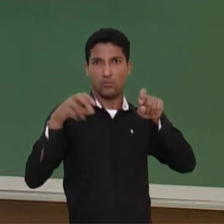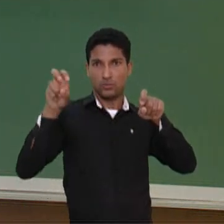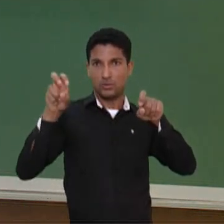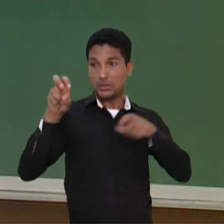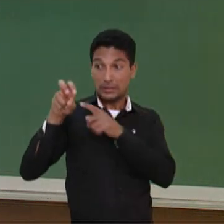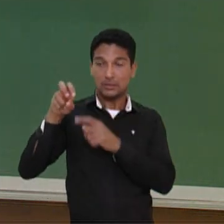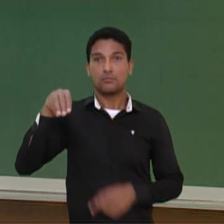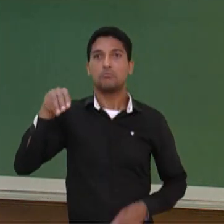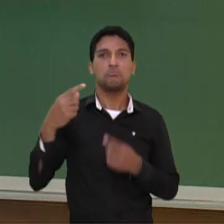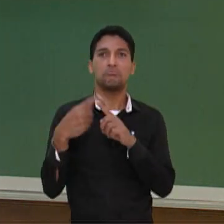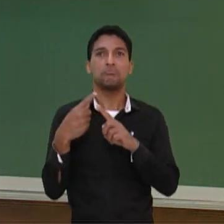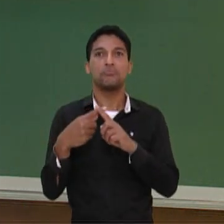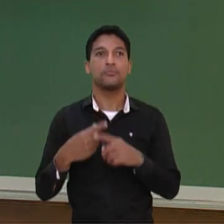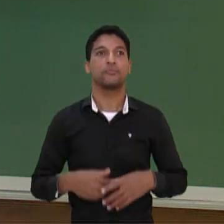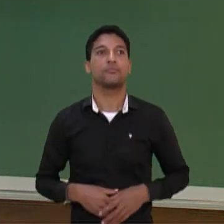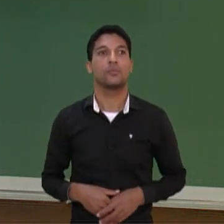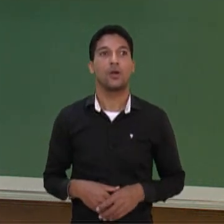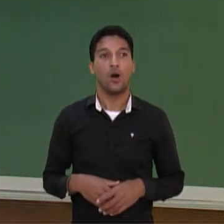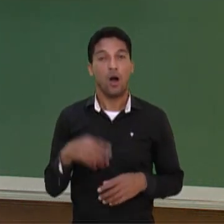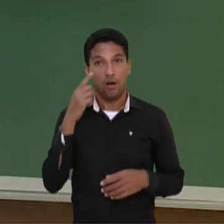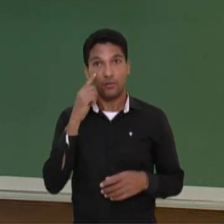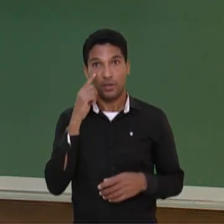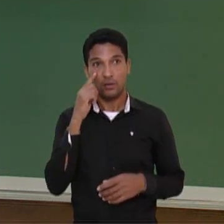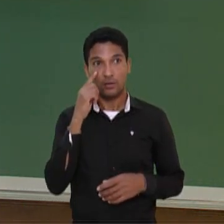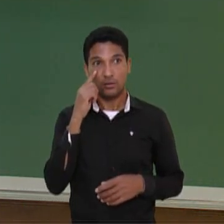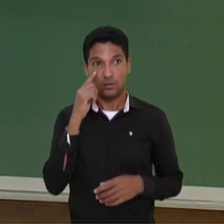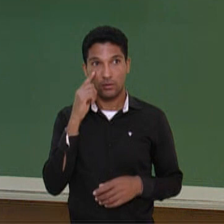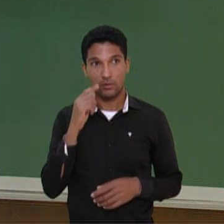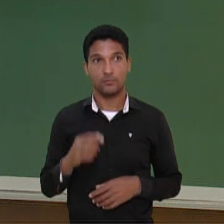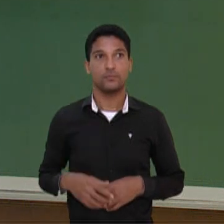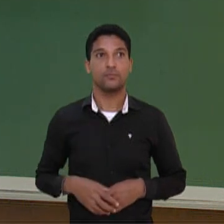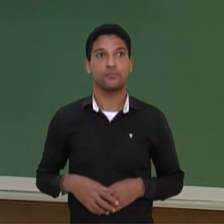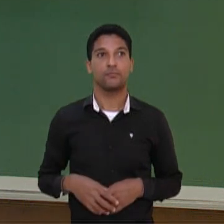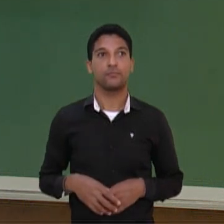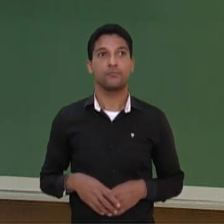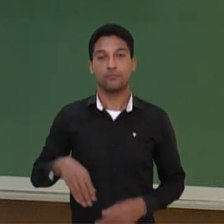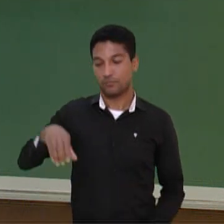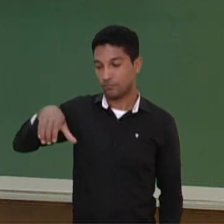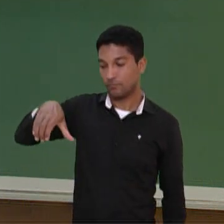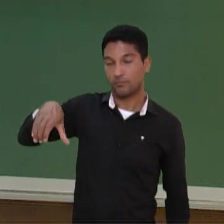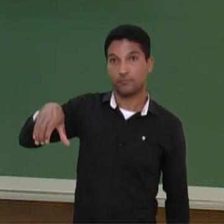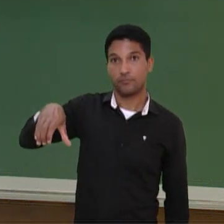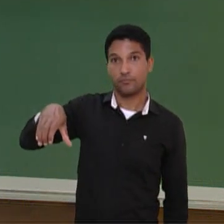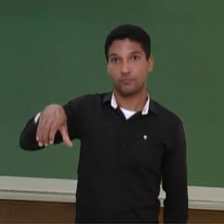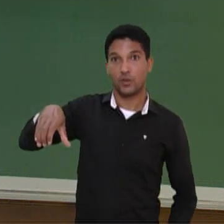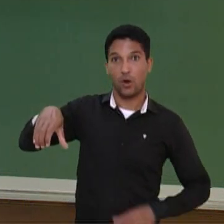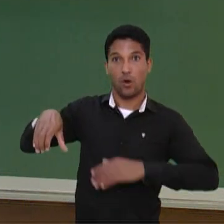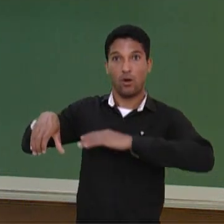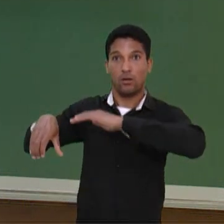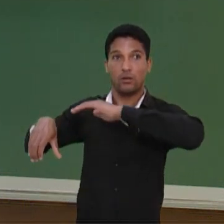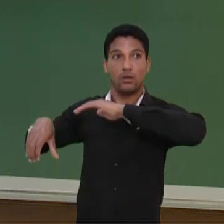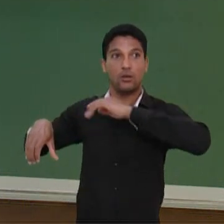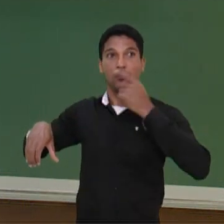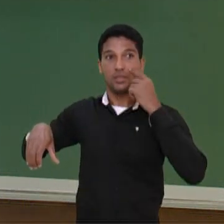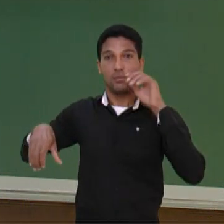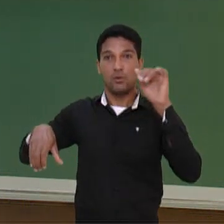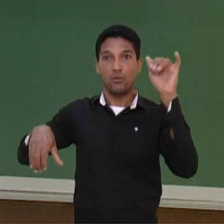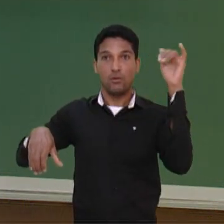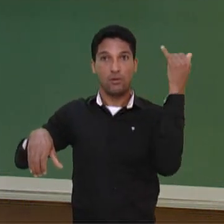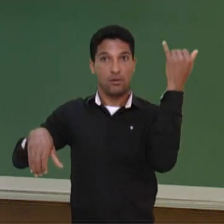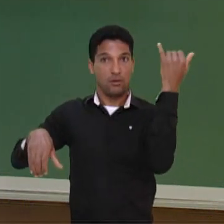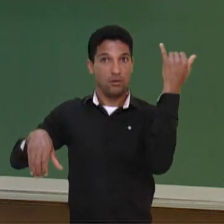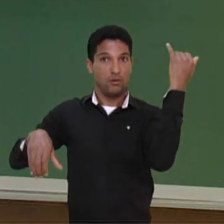ó. Tá voltando, né? Vou posicionar aqui um eixo y aqui bem no início